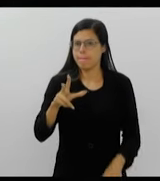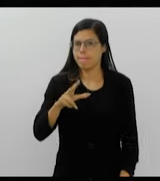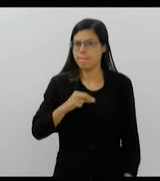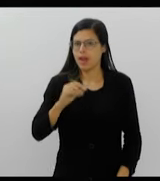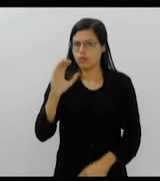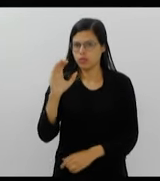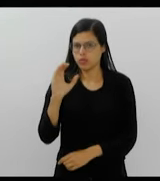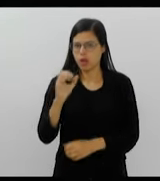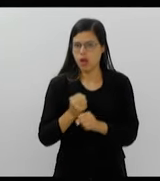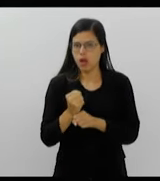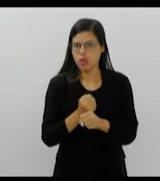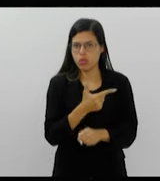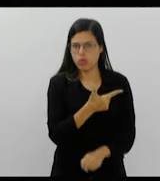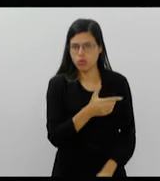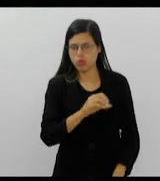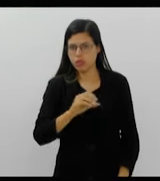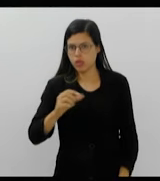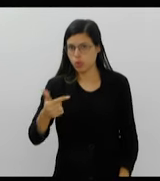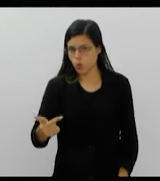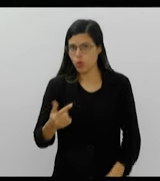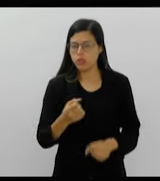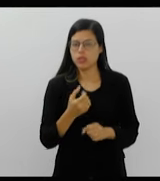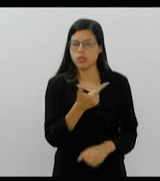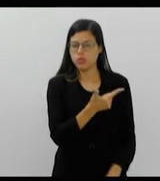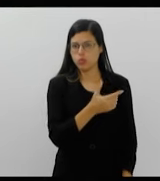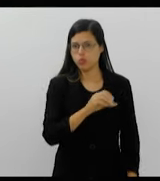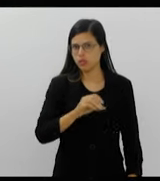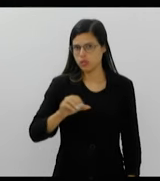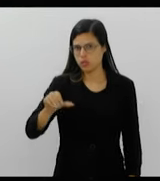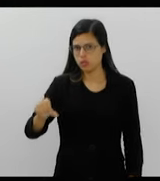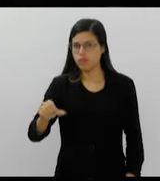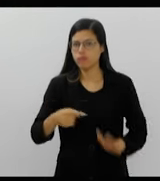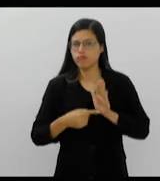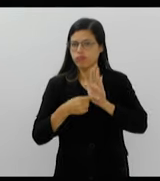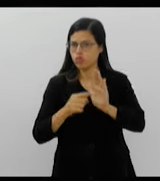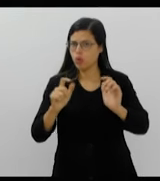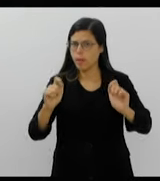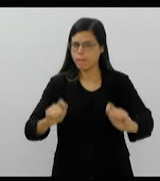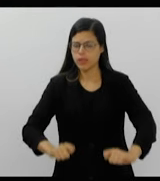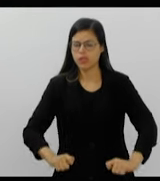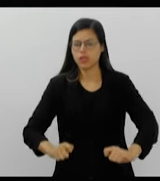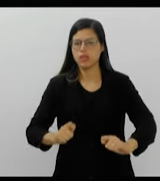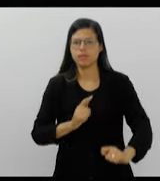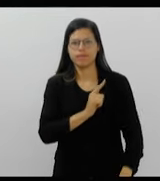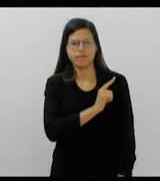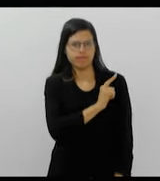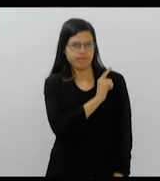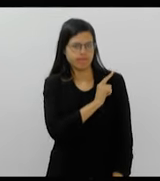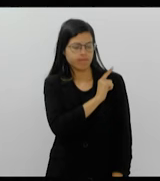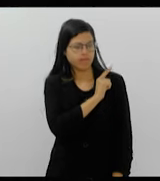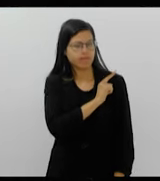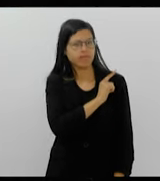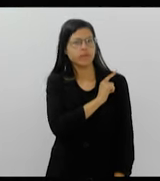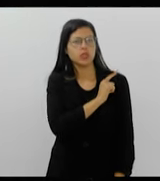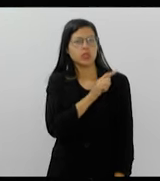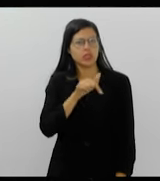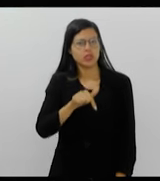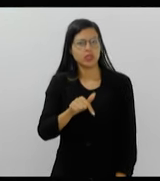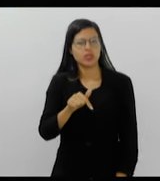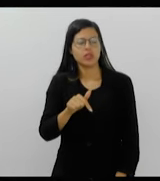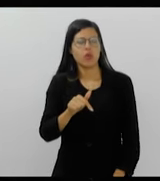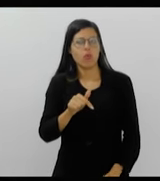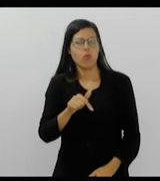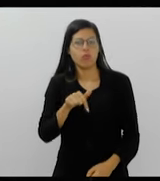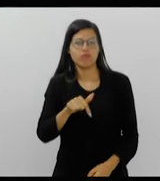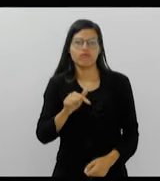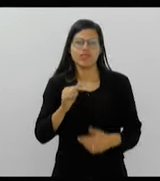em 2002 e em 2009, além de ter mostrado sua competência na gestão de um dos maiores órgãos de fomento